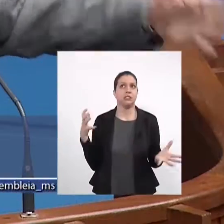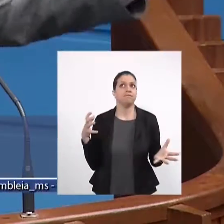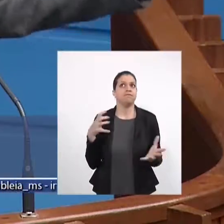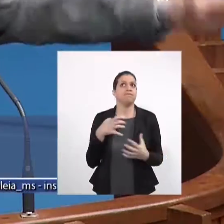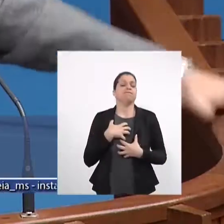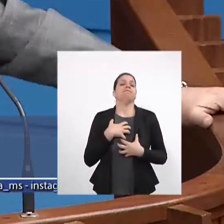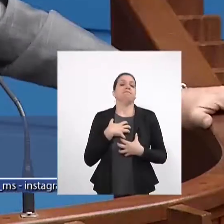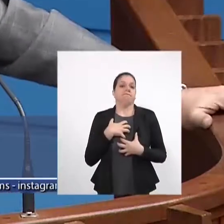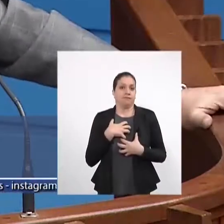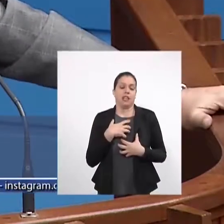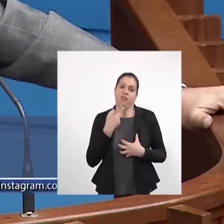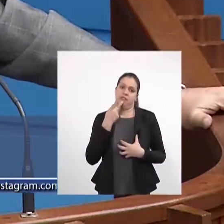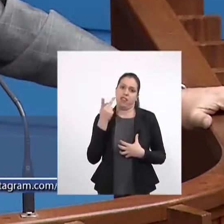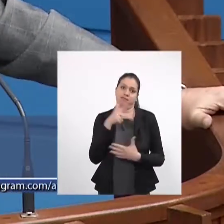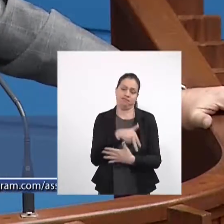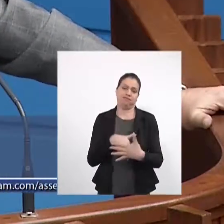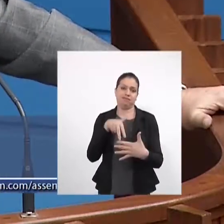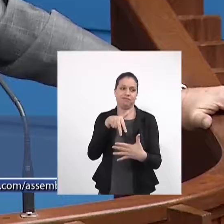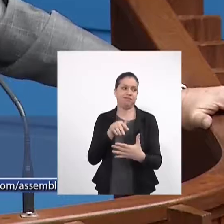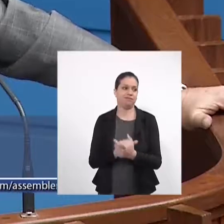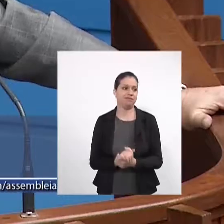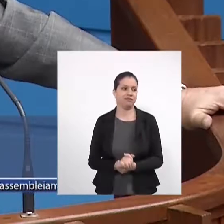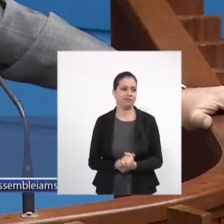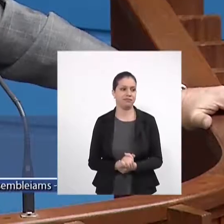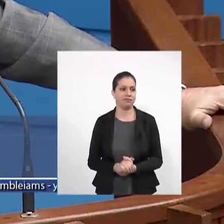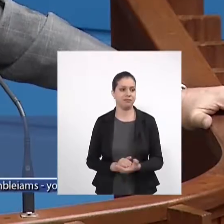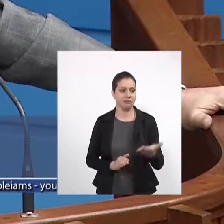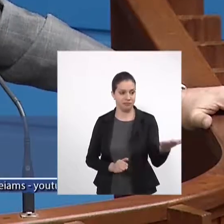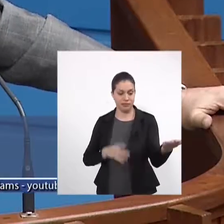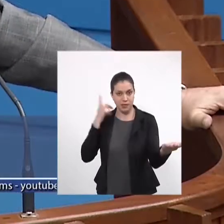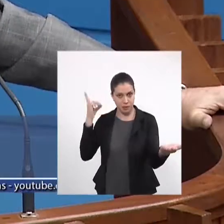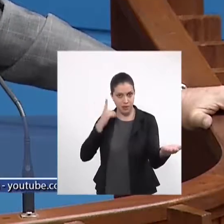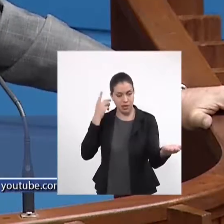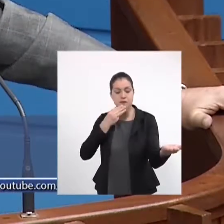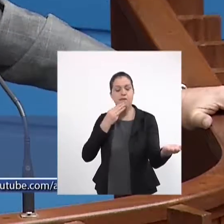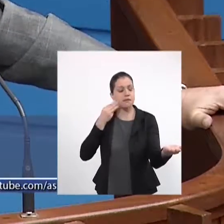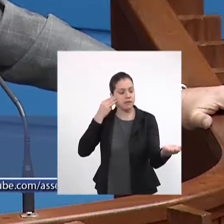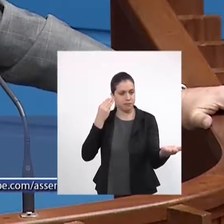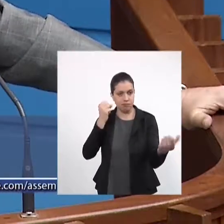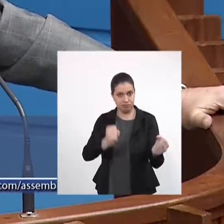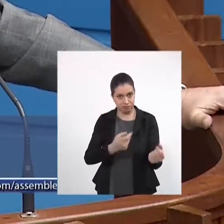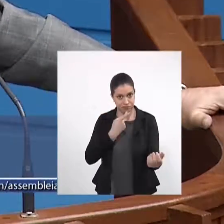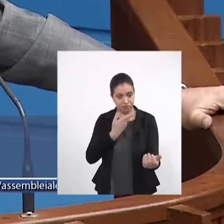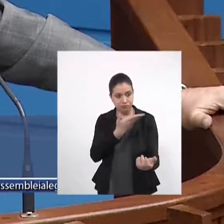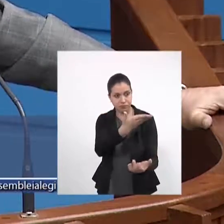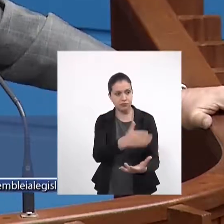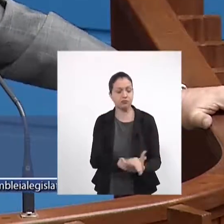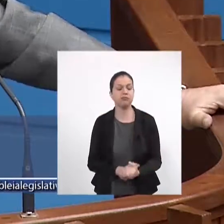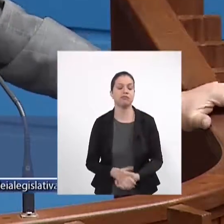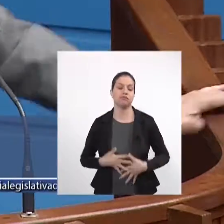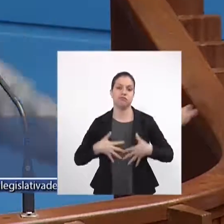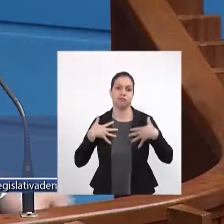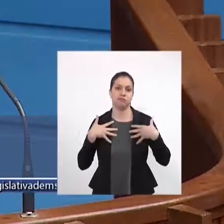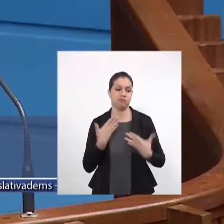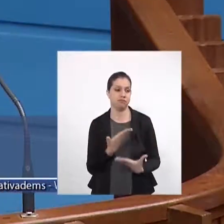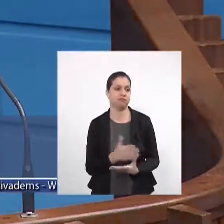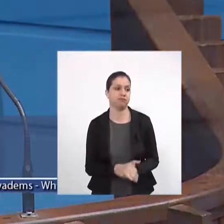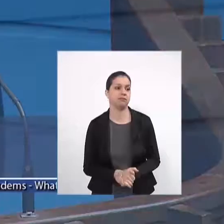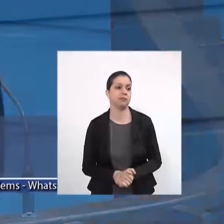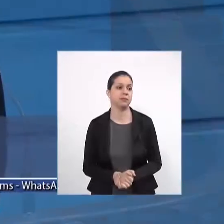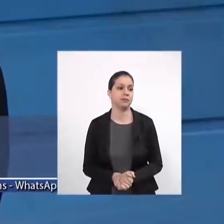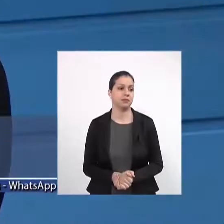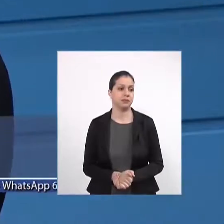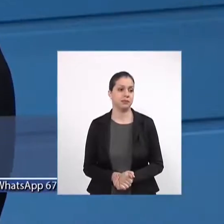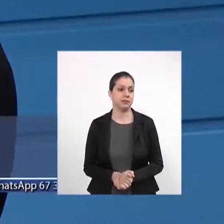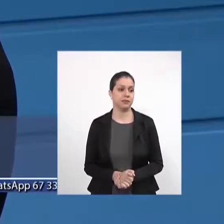eu venho a essa tribuna e concedo ao meu amigo e colega deputado Marçal Filho uma parte com a maior satisfação.